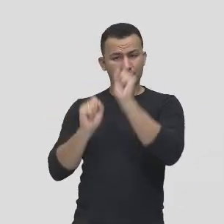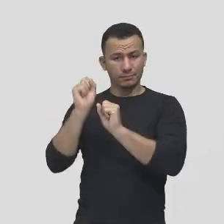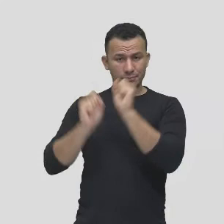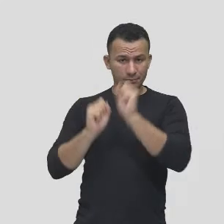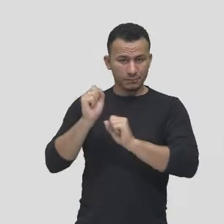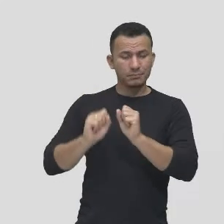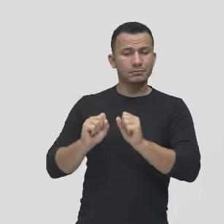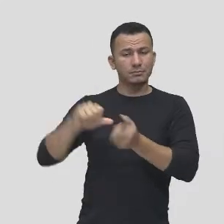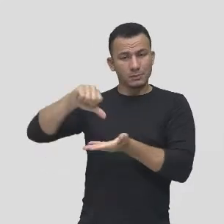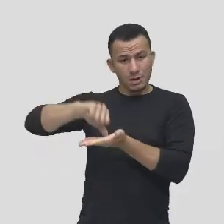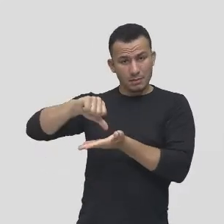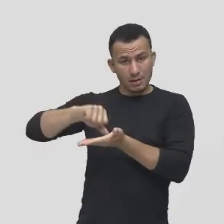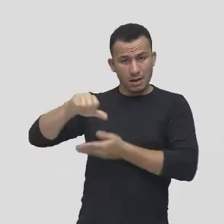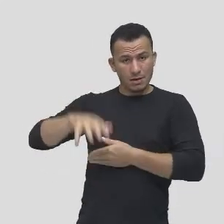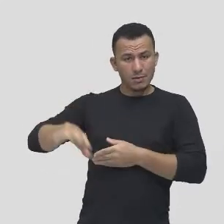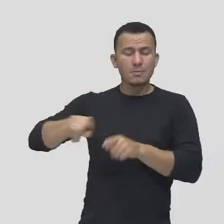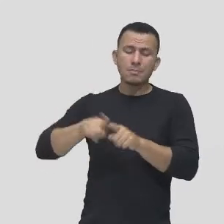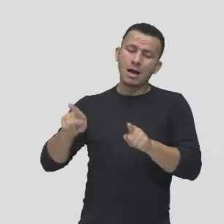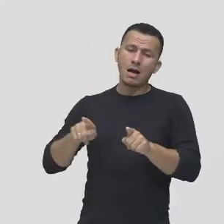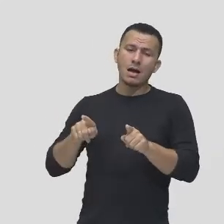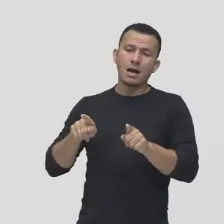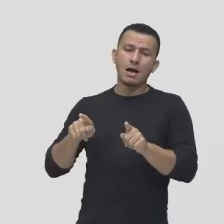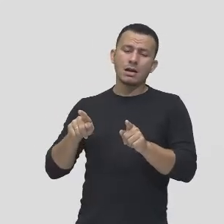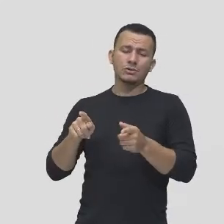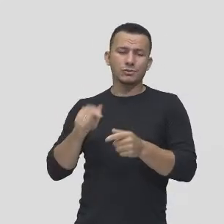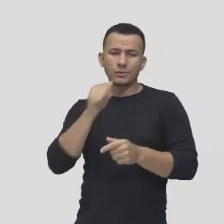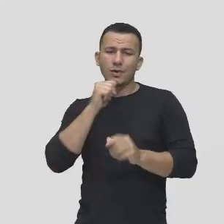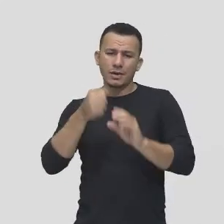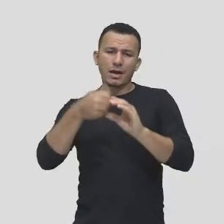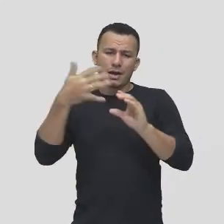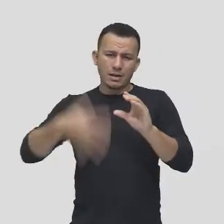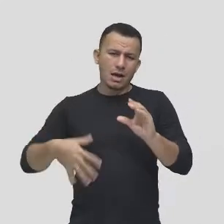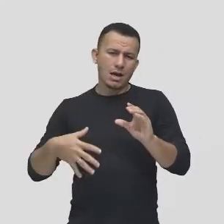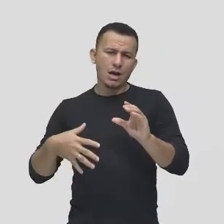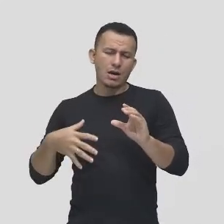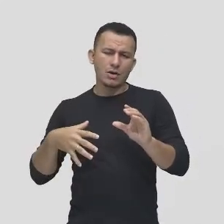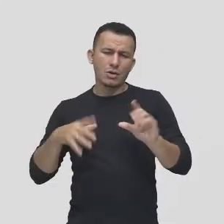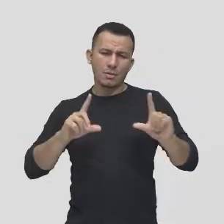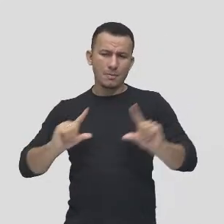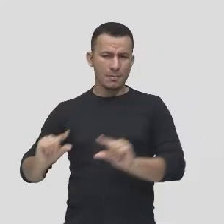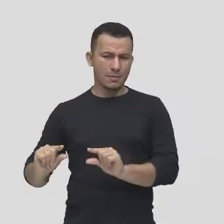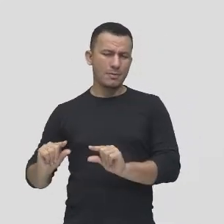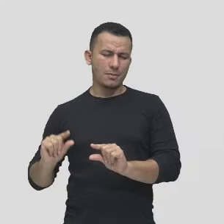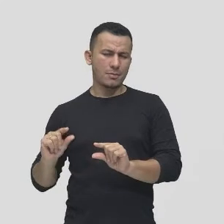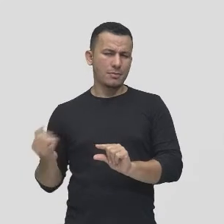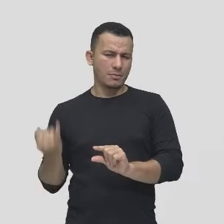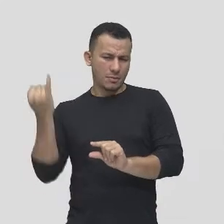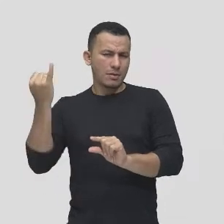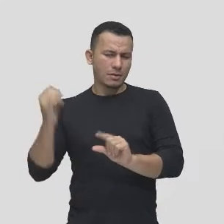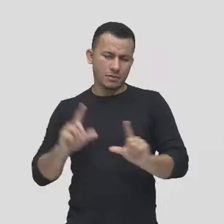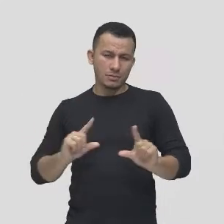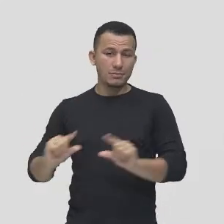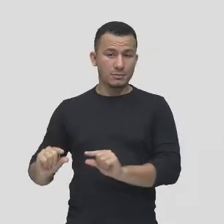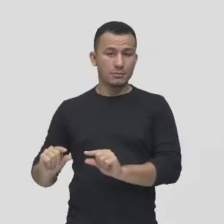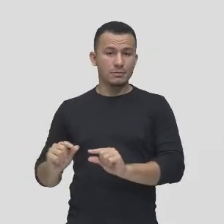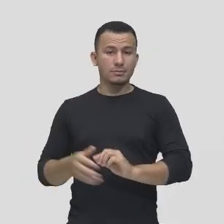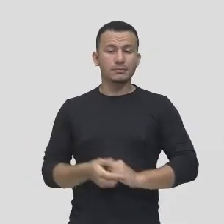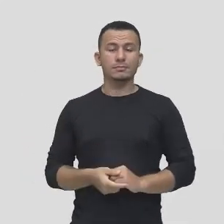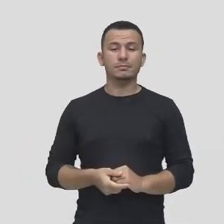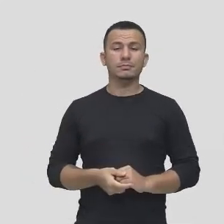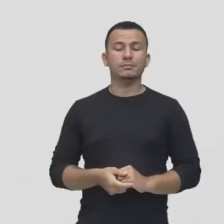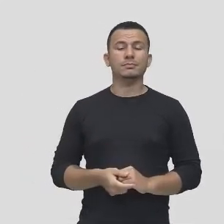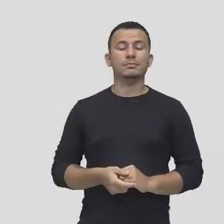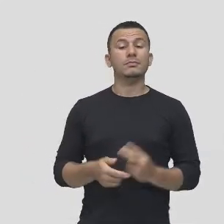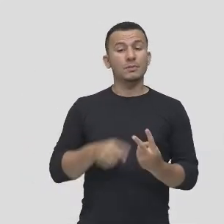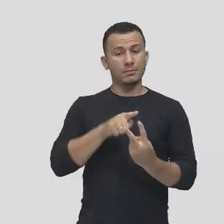da capital, mas ainda é uma área com características de economia menos relevantes, né, menos importantes ali, vamos dizer assim. Então,